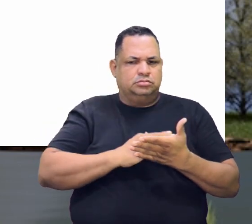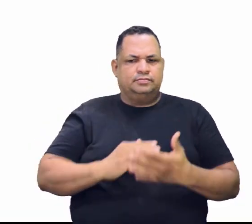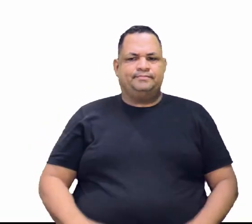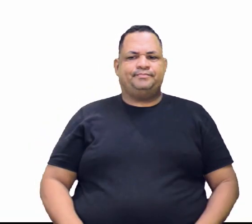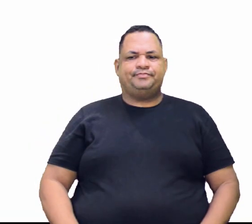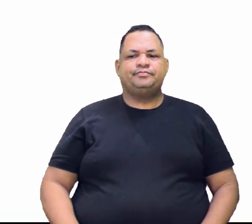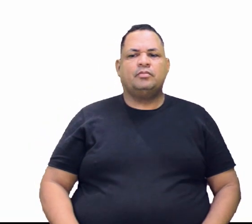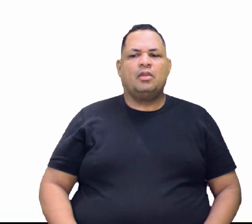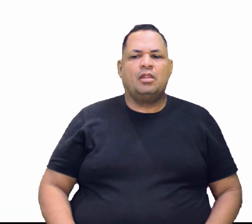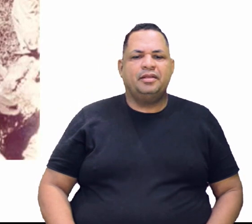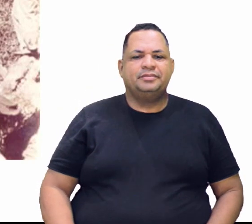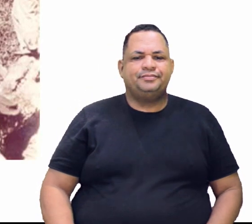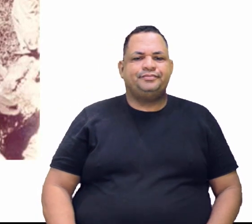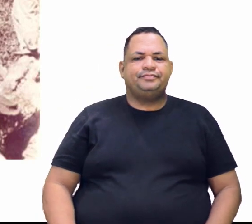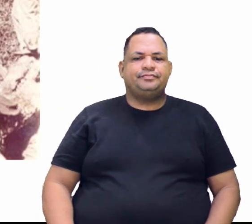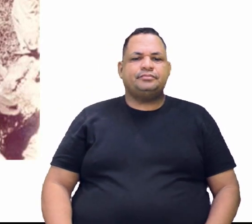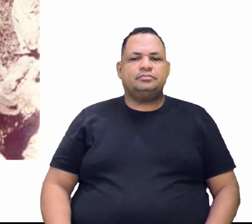no quadro. Olha lá.